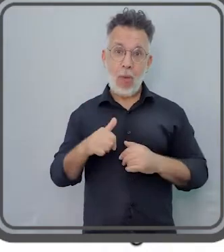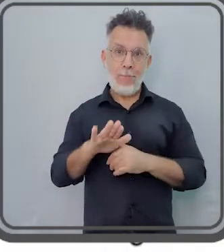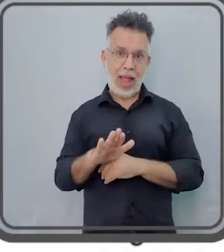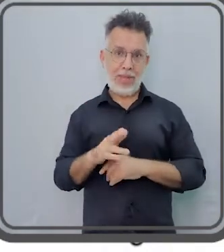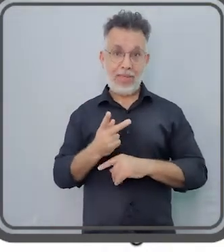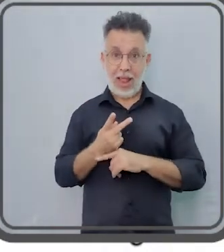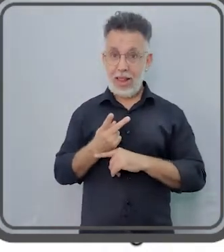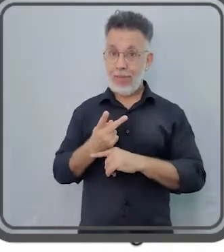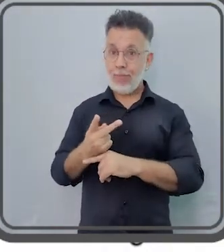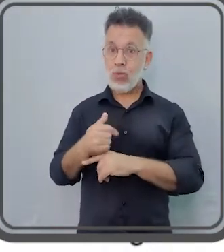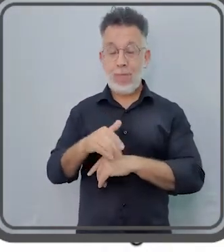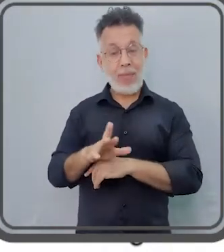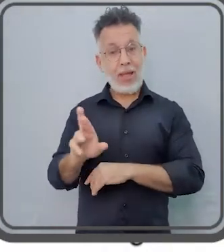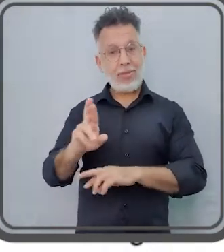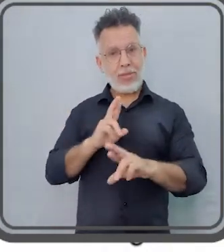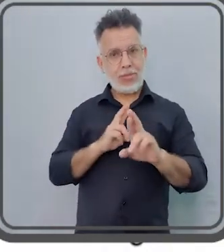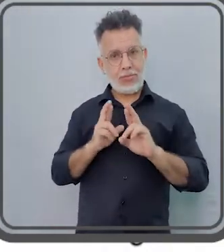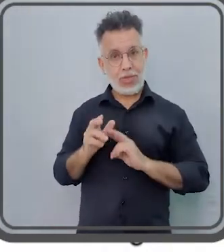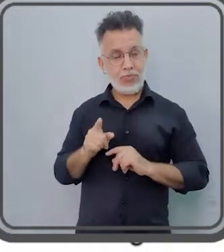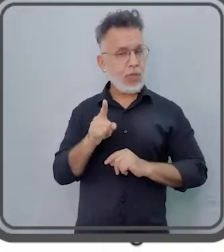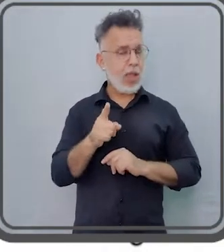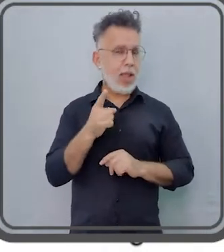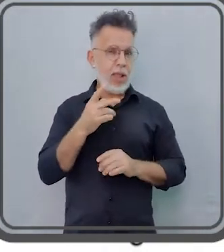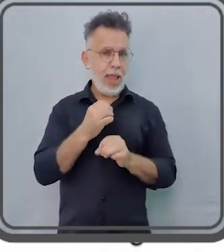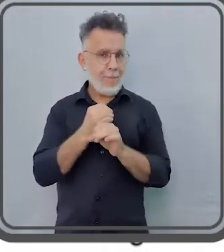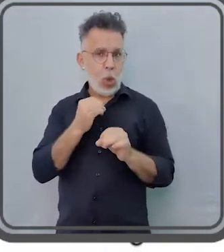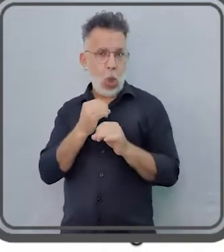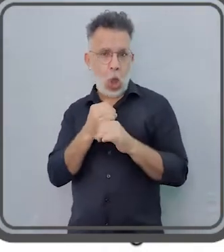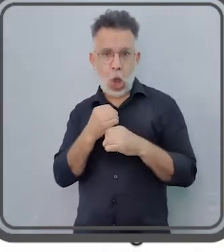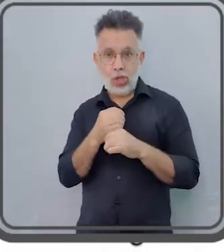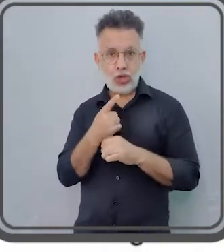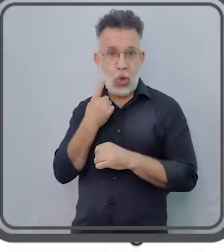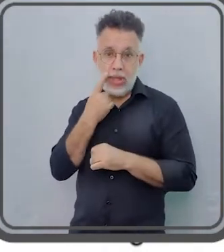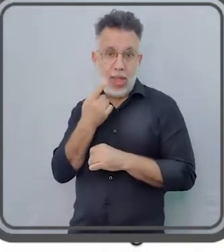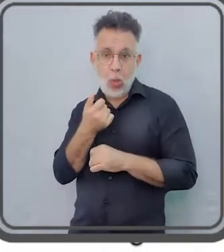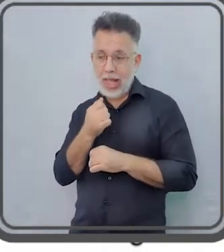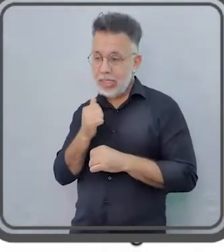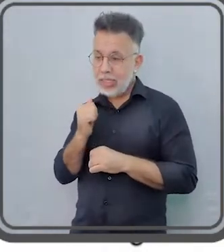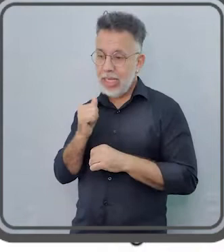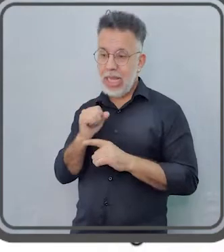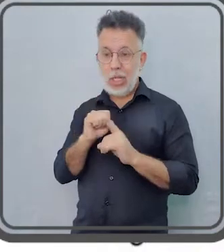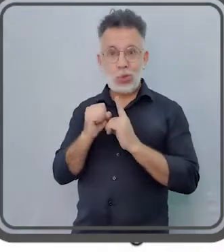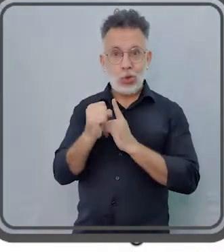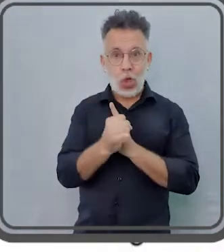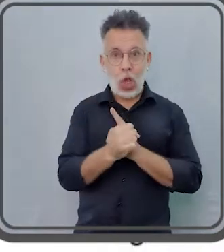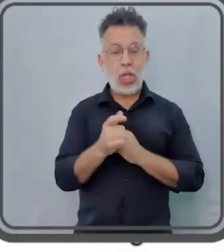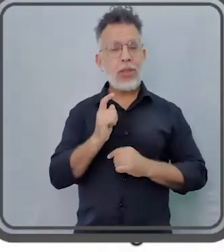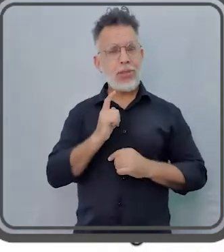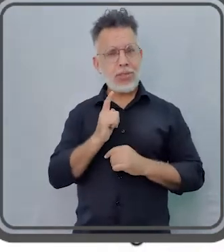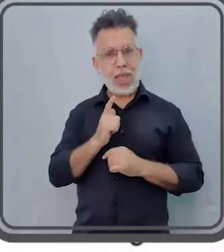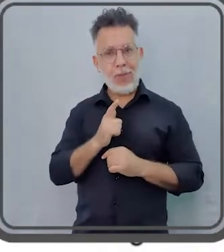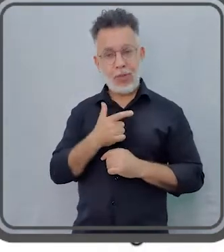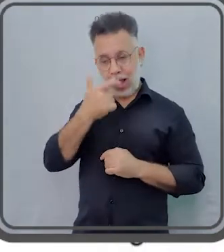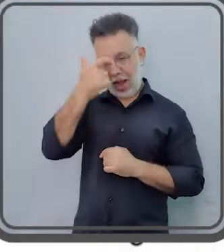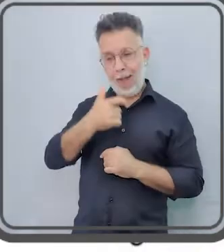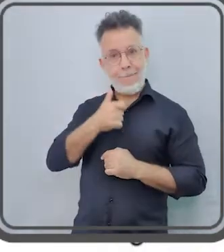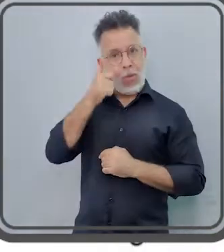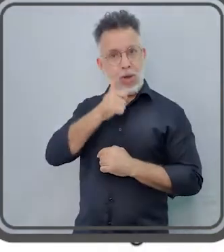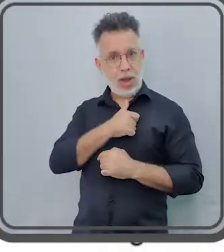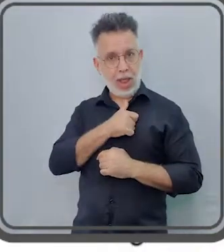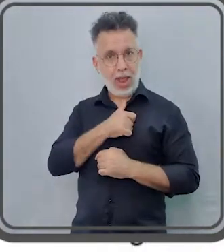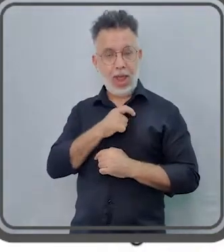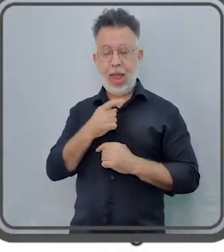soluções. Isso é biológico, assim, isso é quase sociológico. Assim. Nós temos uma tendência, além de nos cuidarmos,